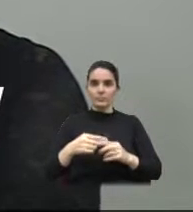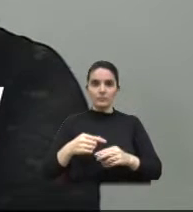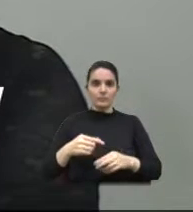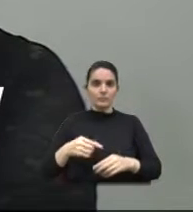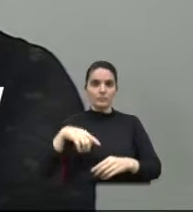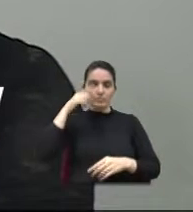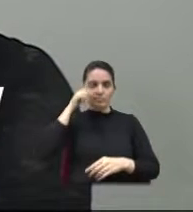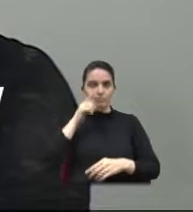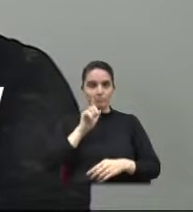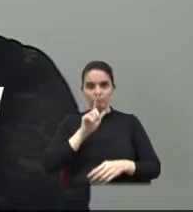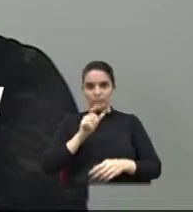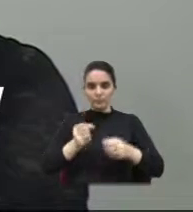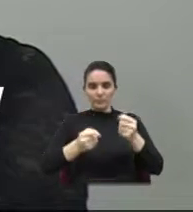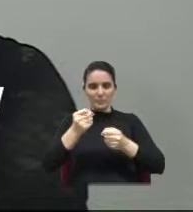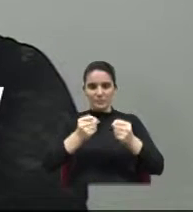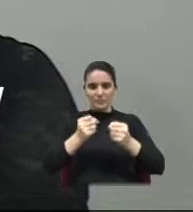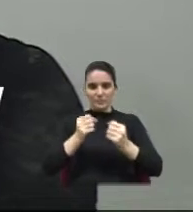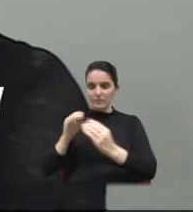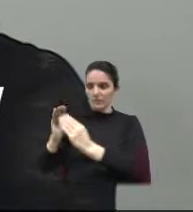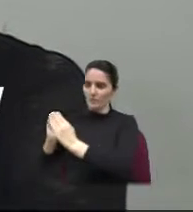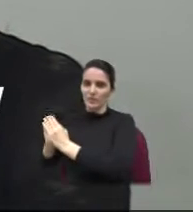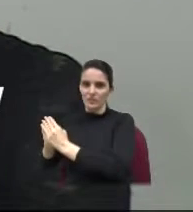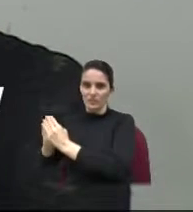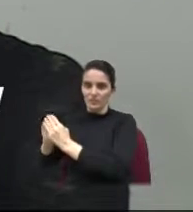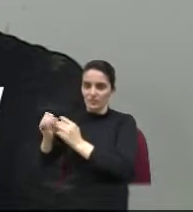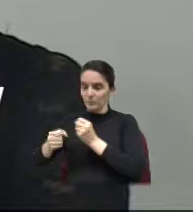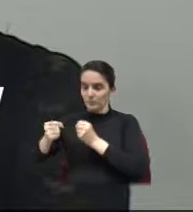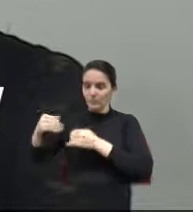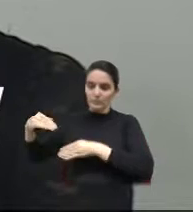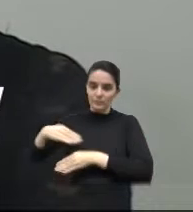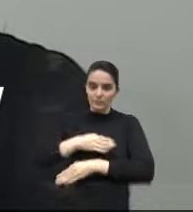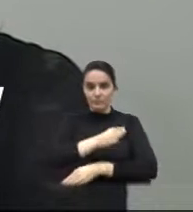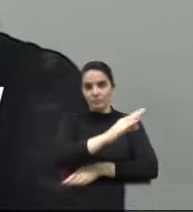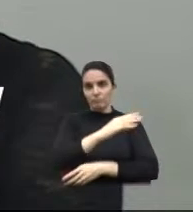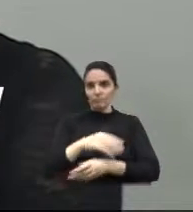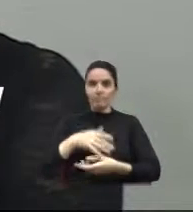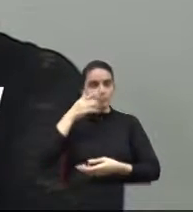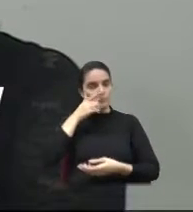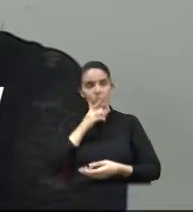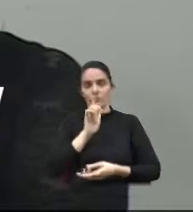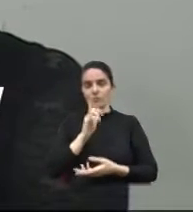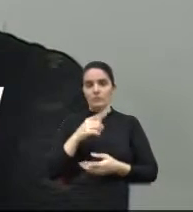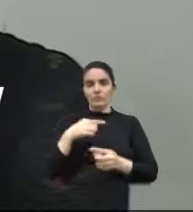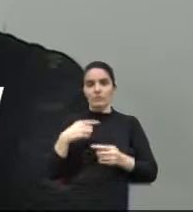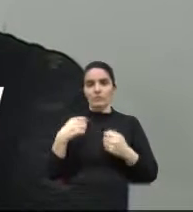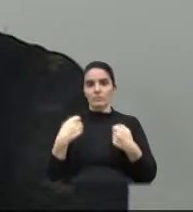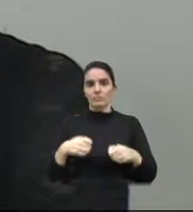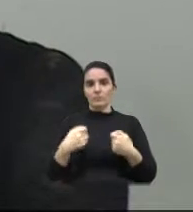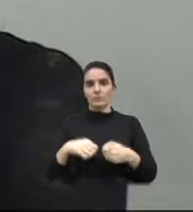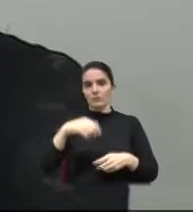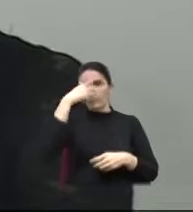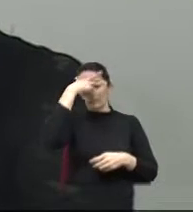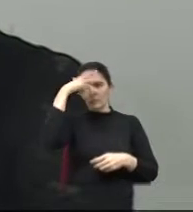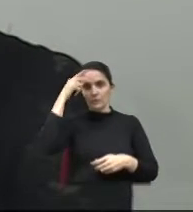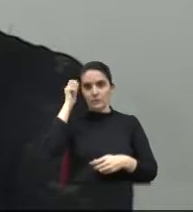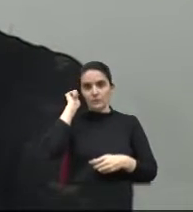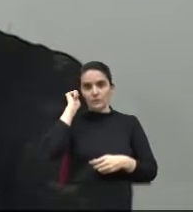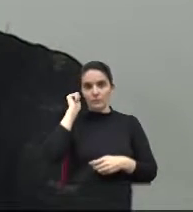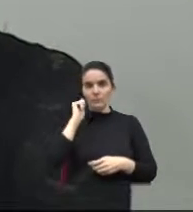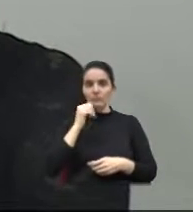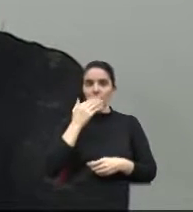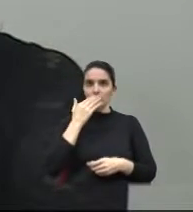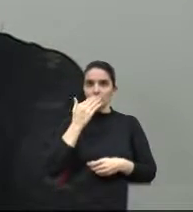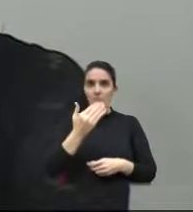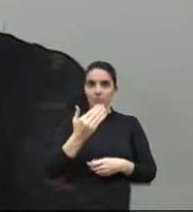fica um monte de gente sentado lá. Inclusive, ele estava vendo para me ajudar, porque ele não está conseguindo, tem que pegar uma autorização na prefeitura para colocar essa